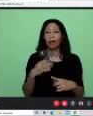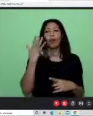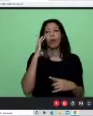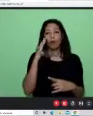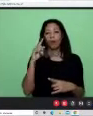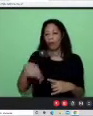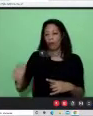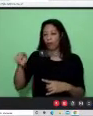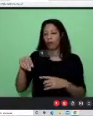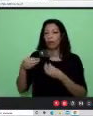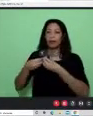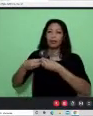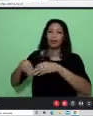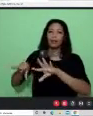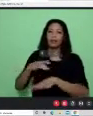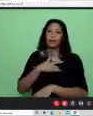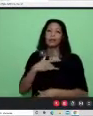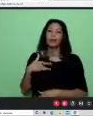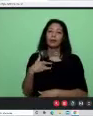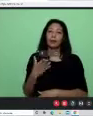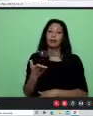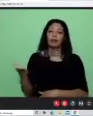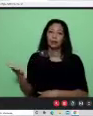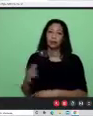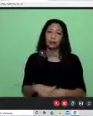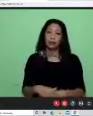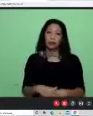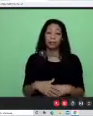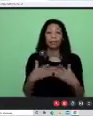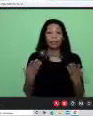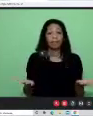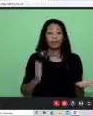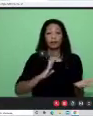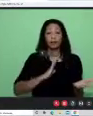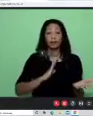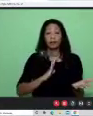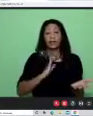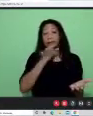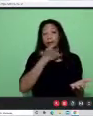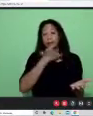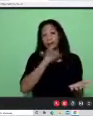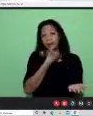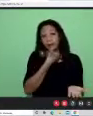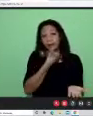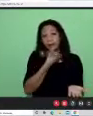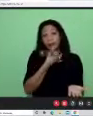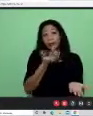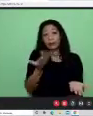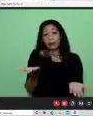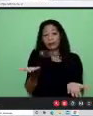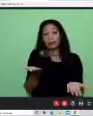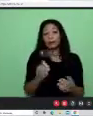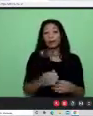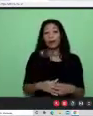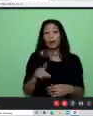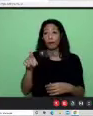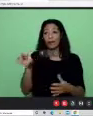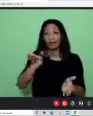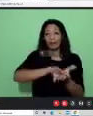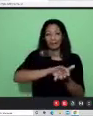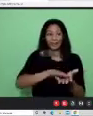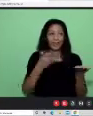a saúde dessas pessoas, né? Mas, infelizmente, vereador, o senhor está chegando agora e está